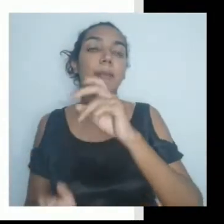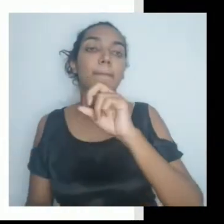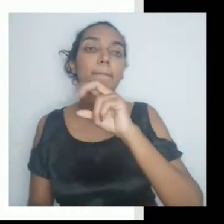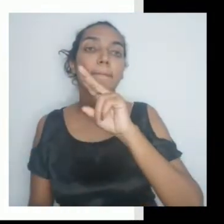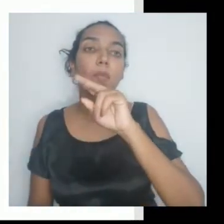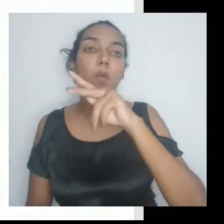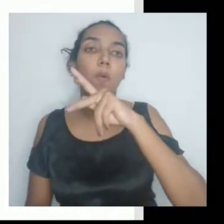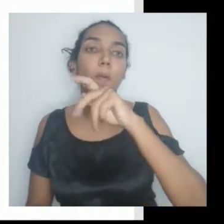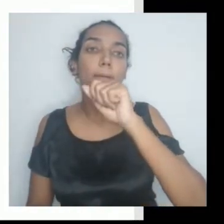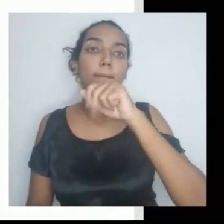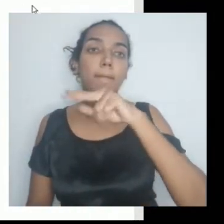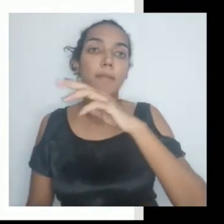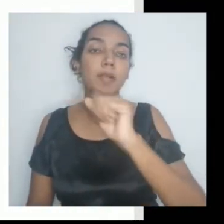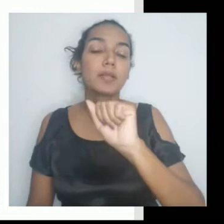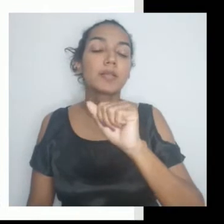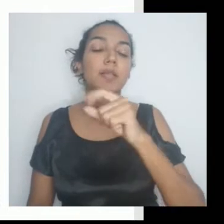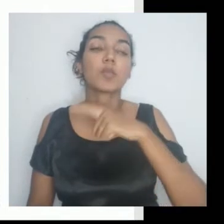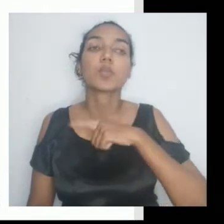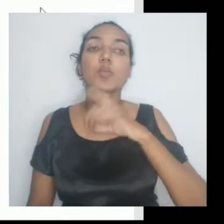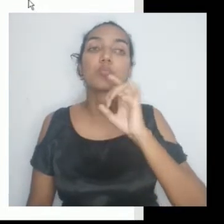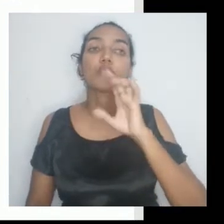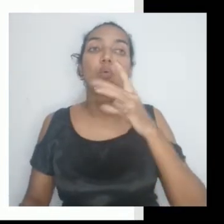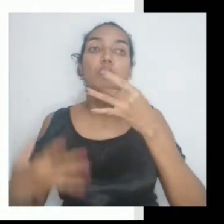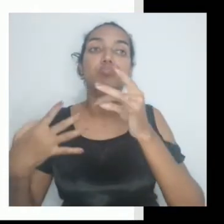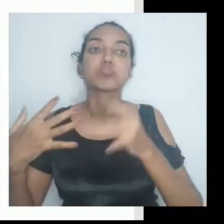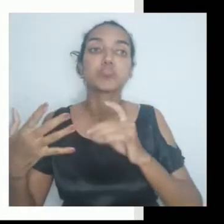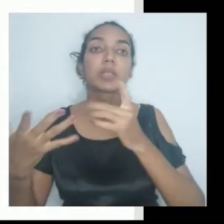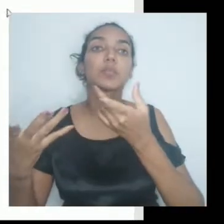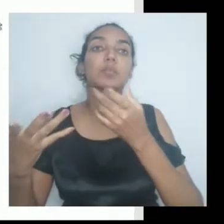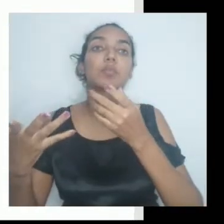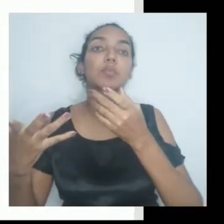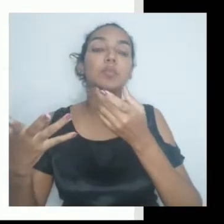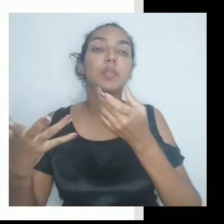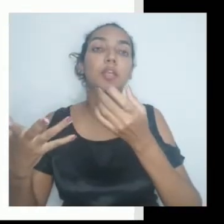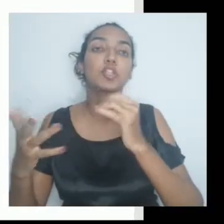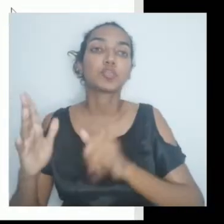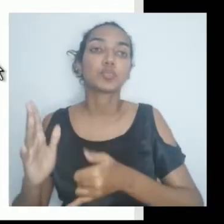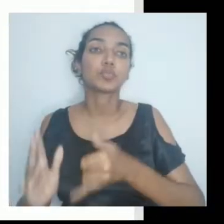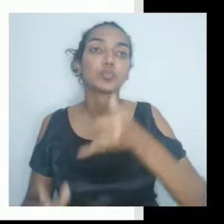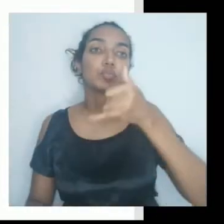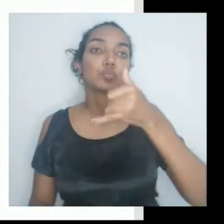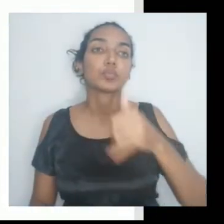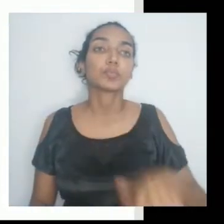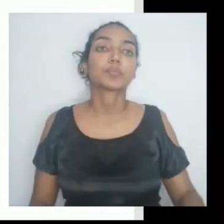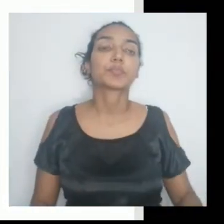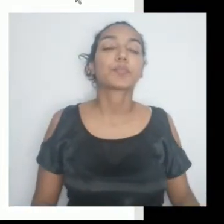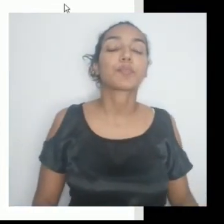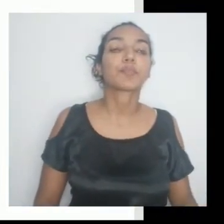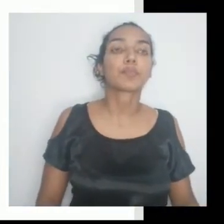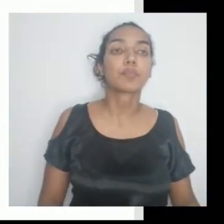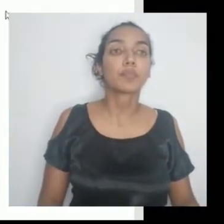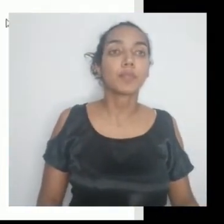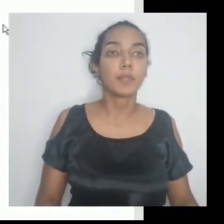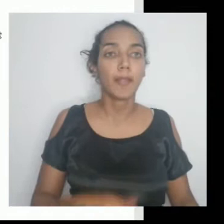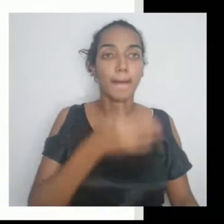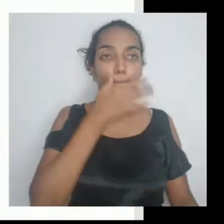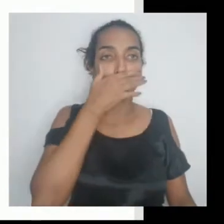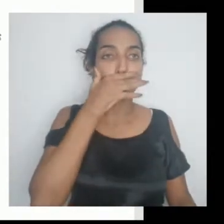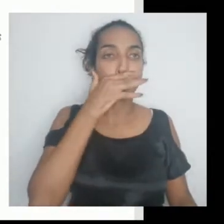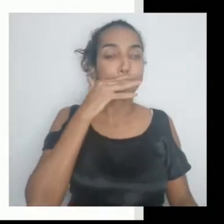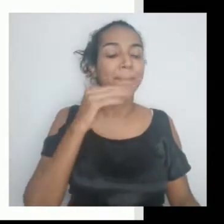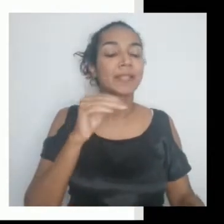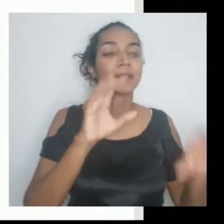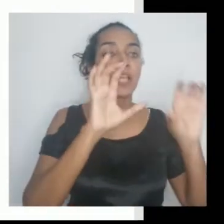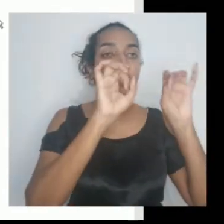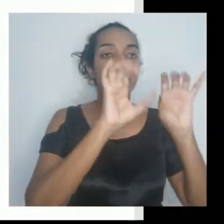mais. Para a classe conta especial, eu tenho o limite e o método debitar vai ser um pouquinho diferente. Além disso, eu tenho o método calcular juros, só que esse calcular